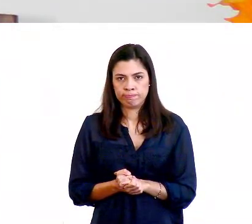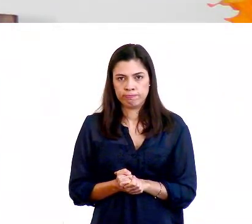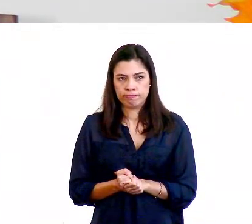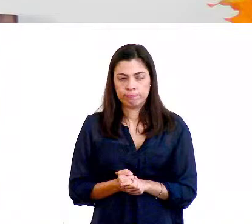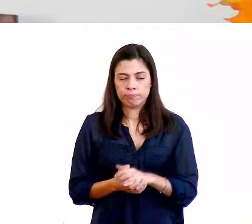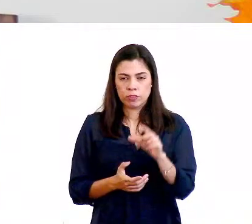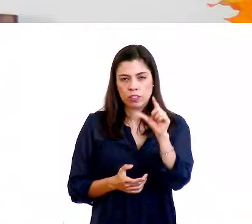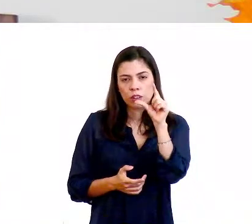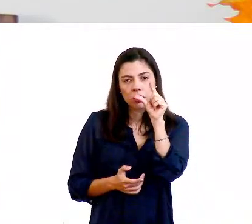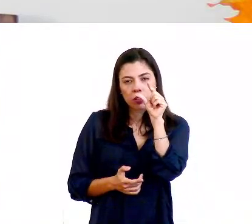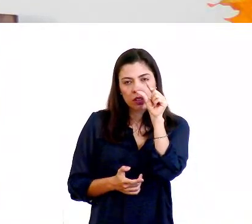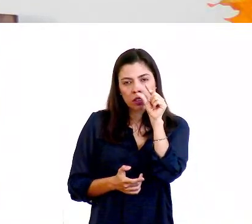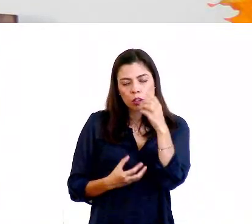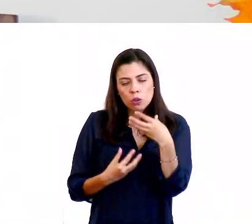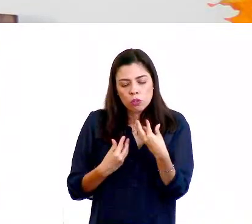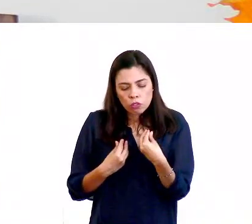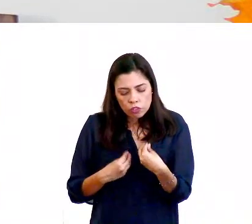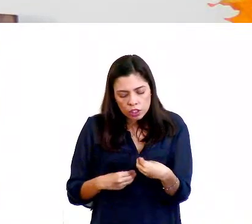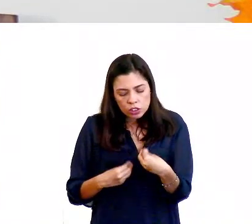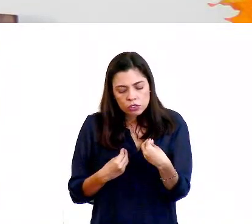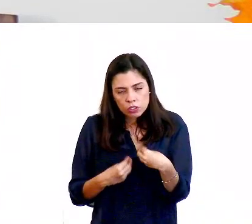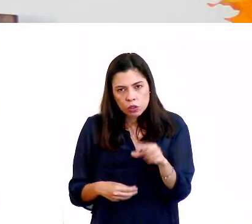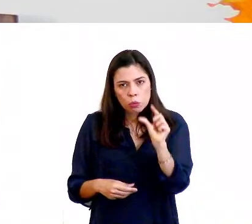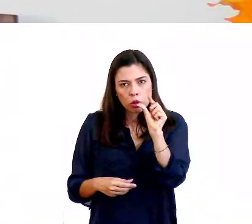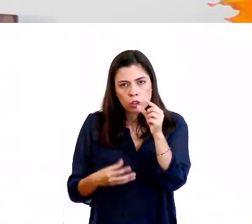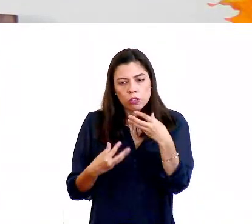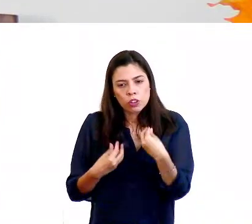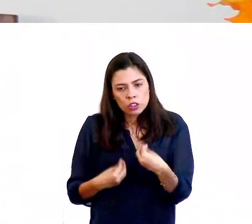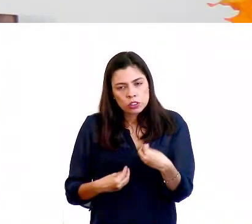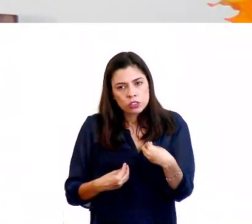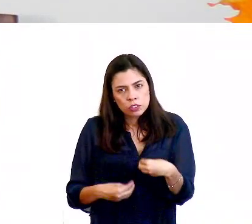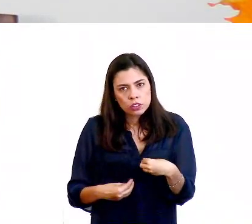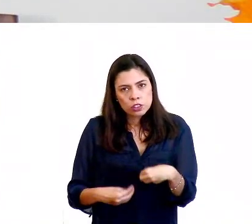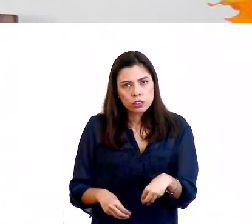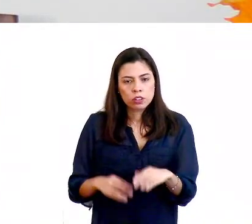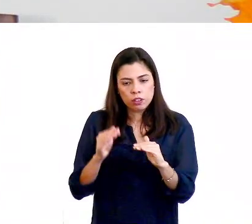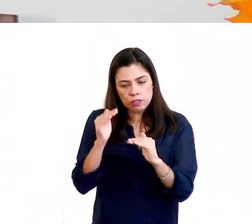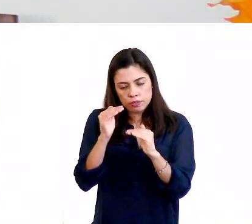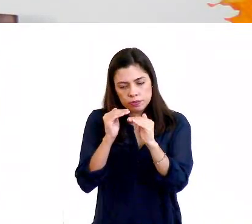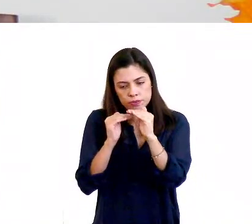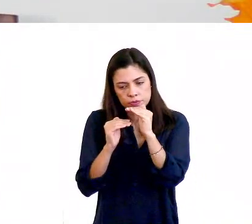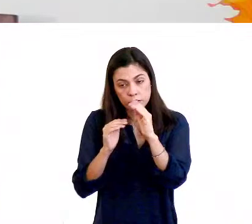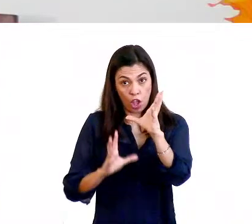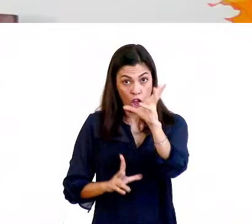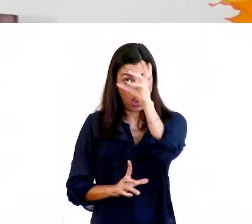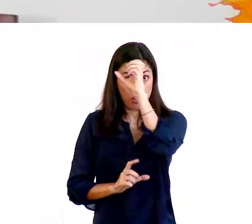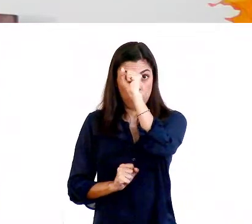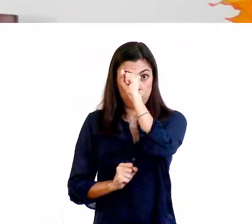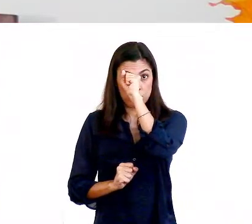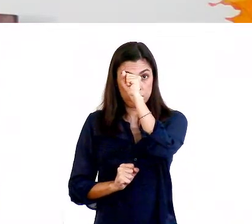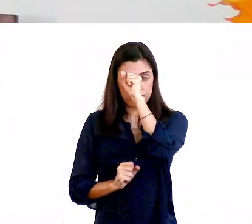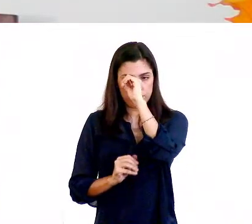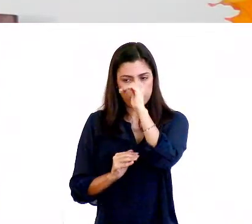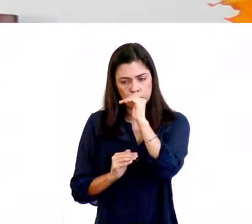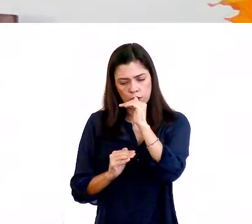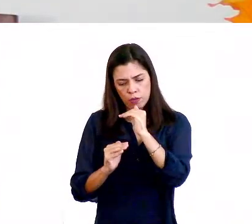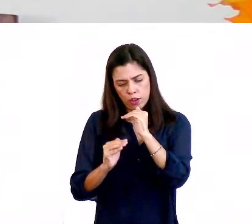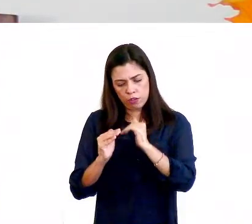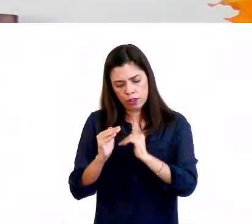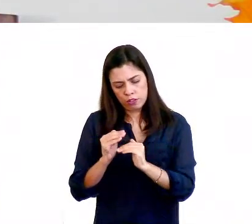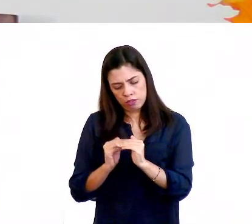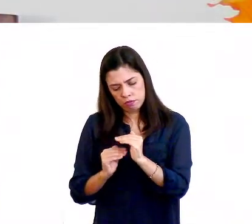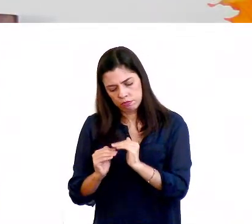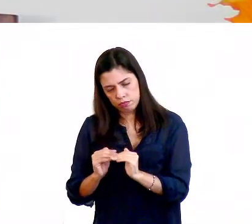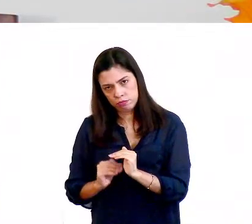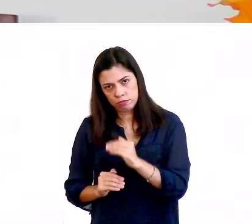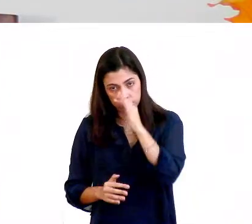é um pouquinho menos de segurança. E não há vitória maior que o inimigo possa alcançar sobre